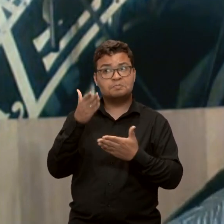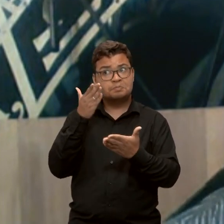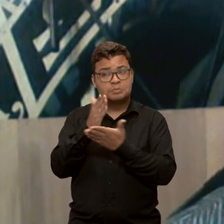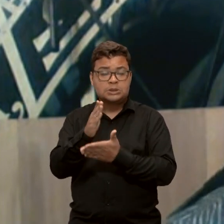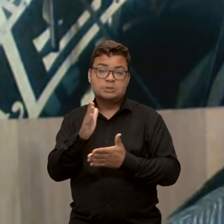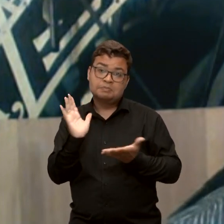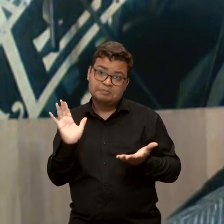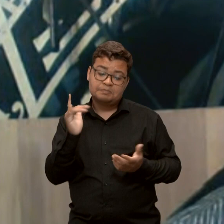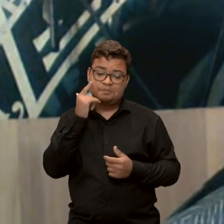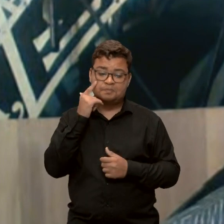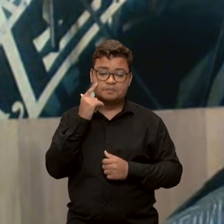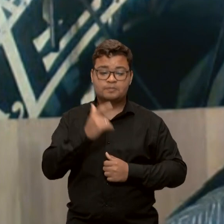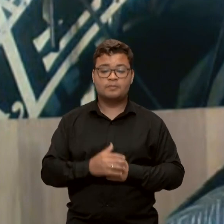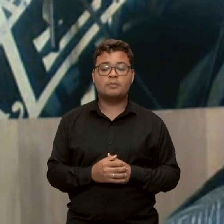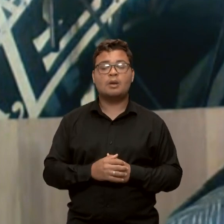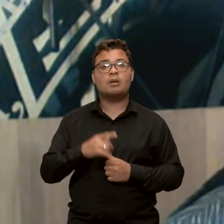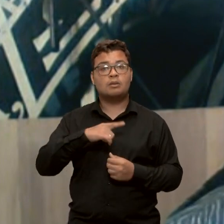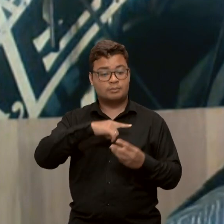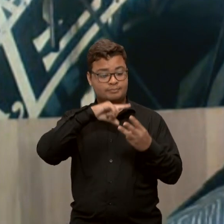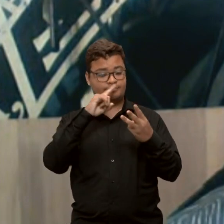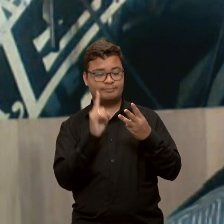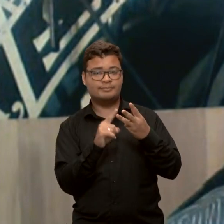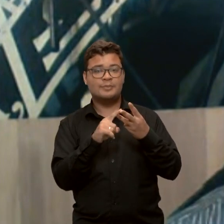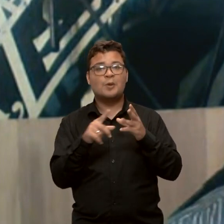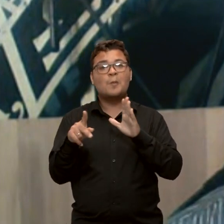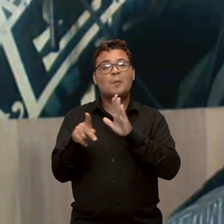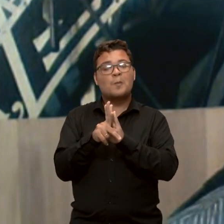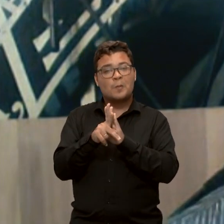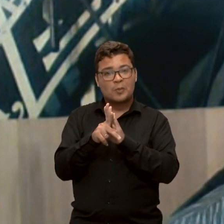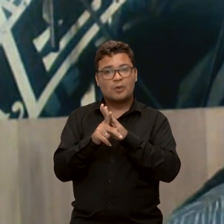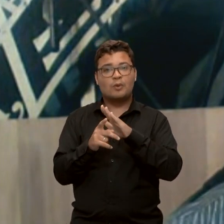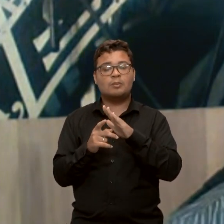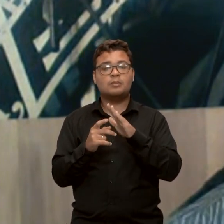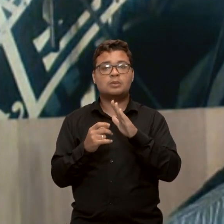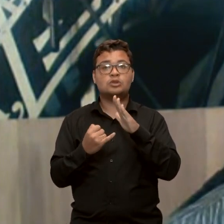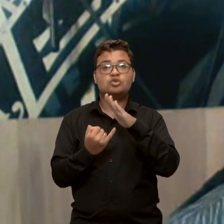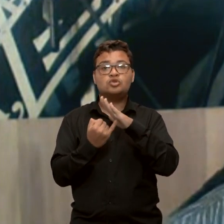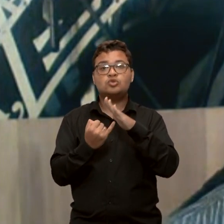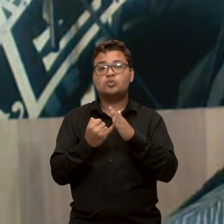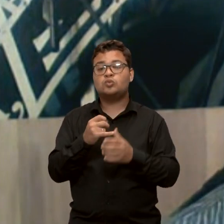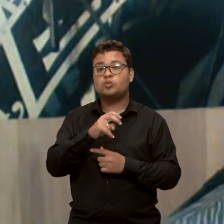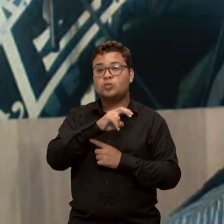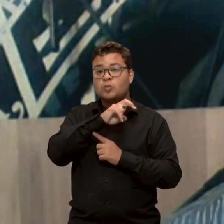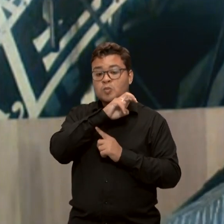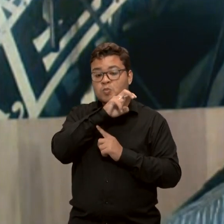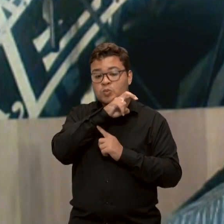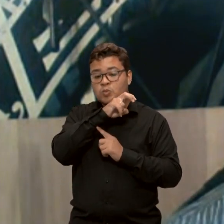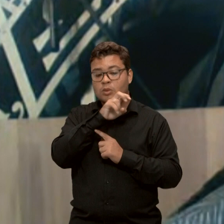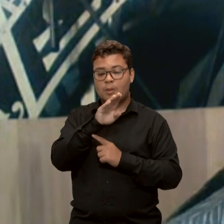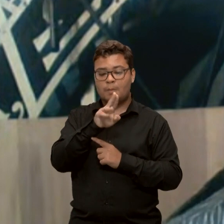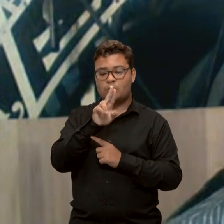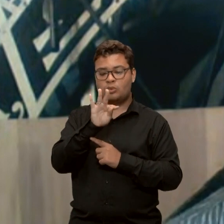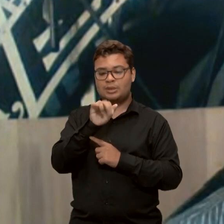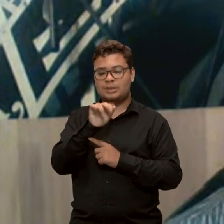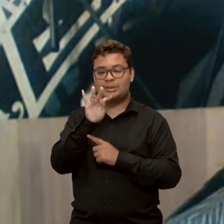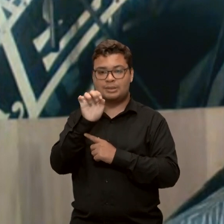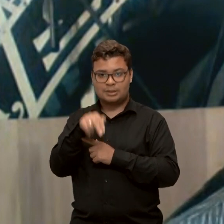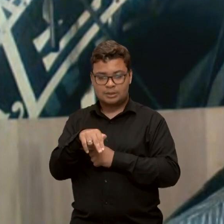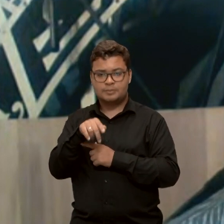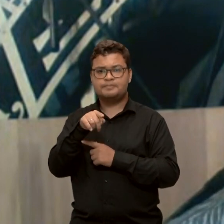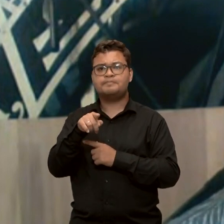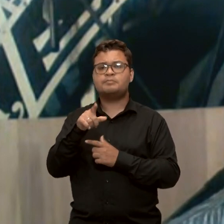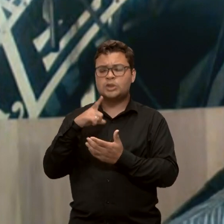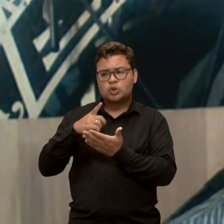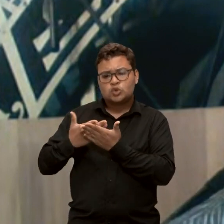começar a vacinação com essa vacina nova e que deve ter sido submetida à Anvisa aqui no Brasil